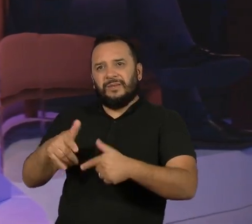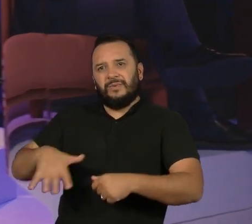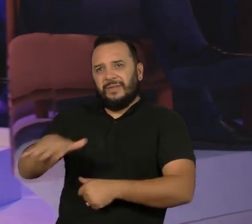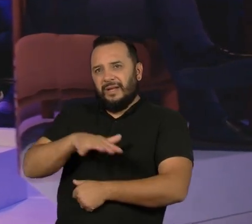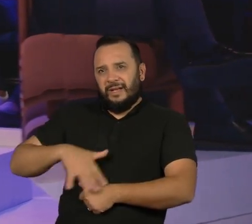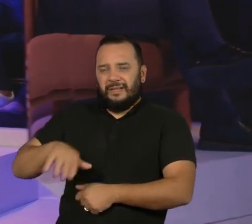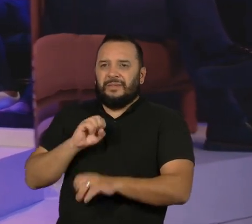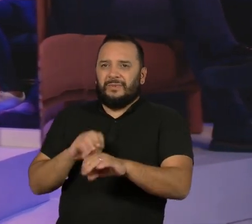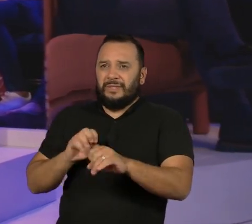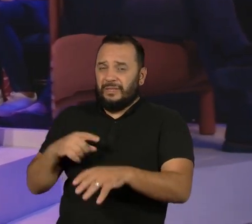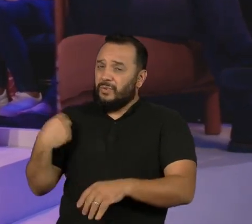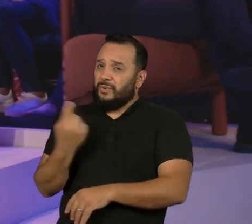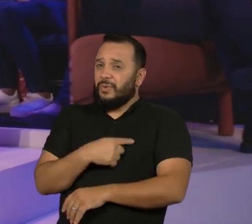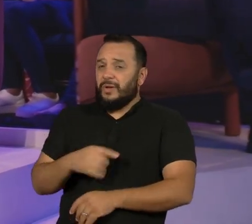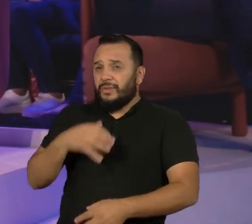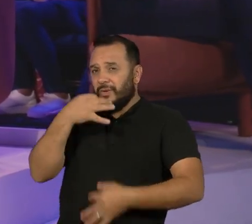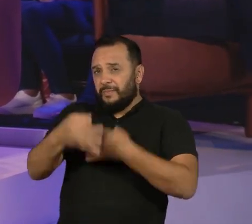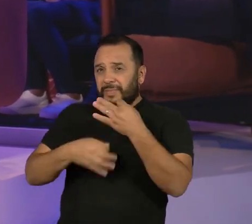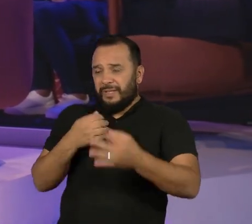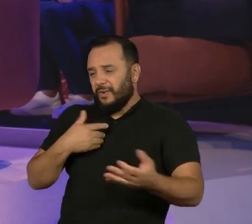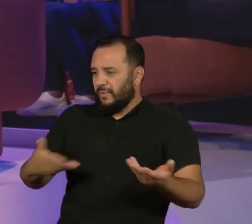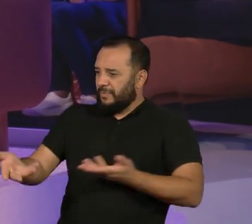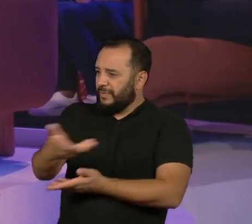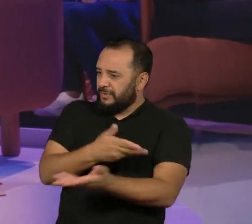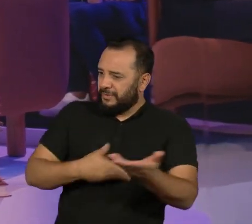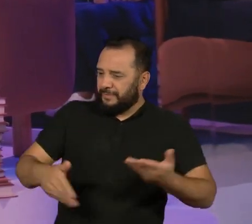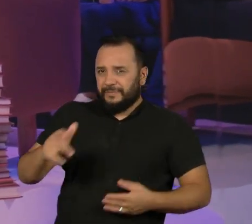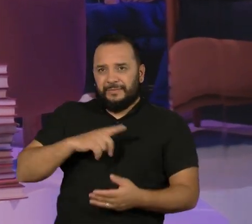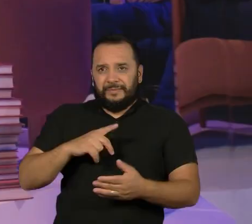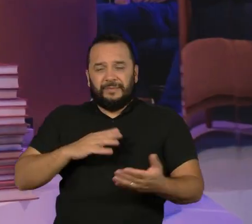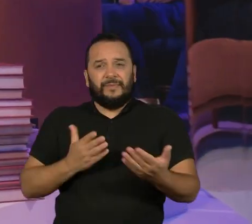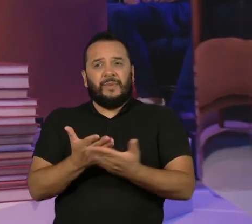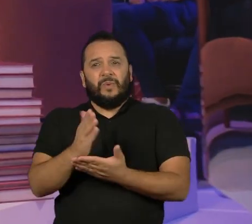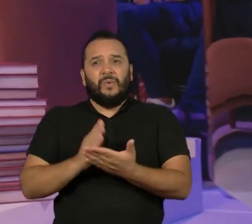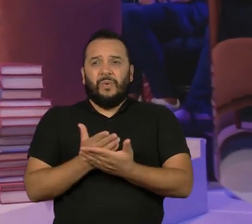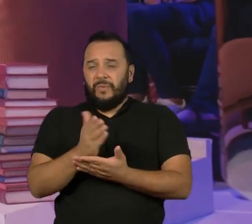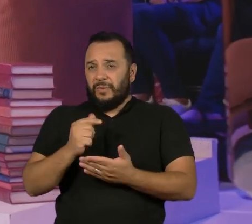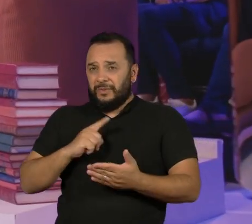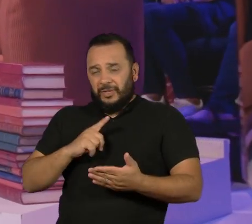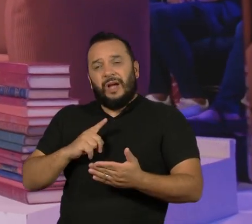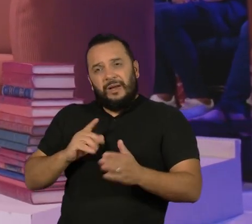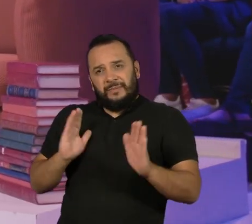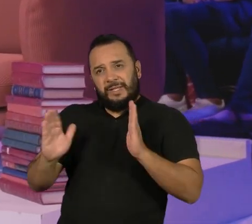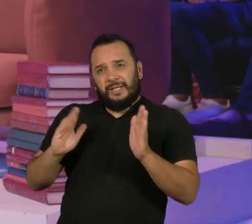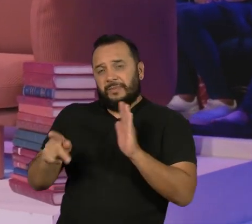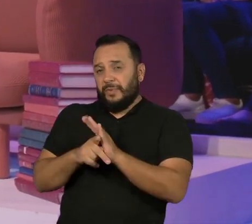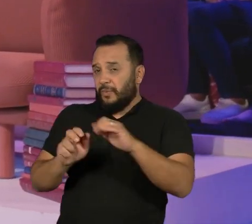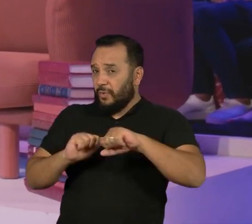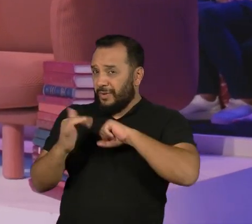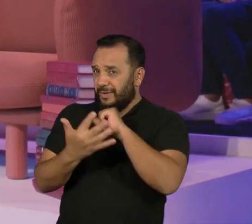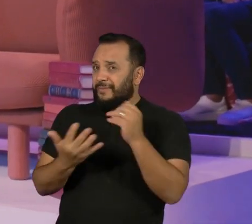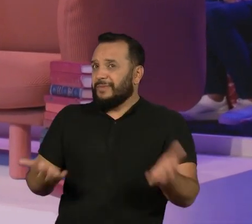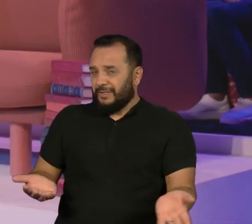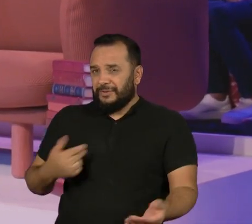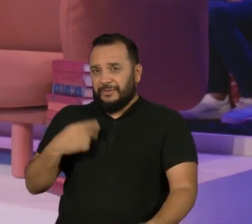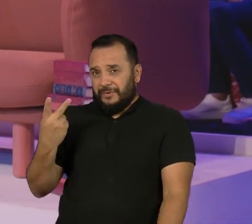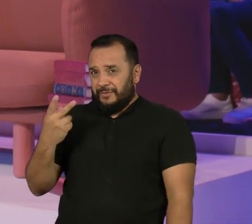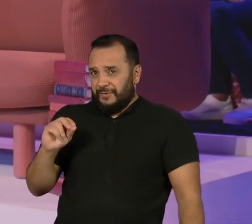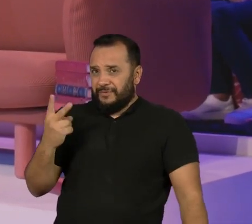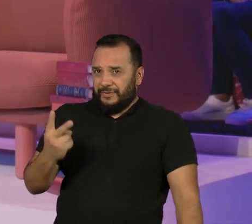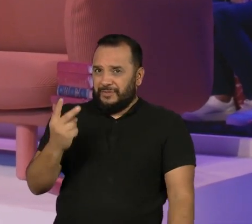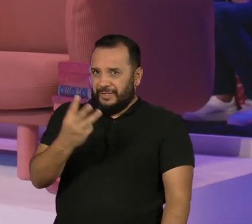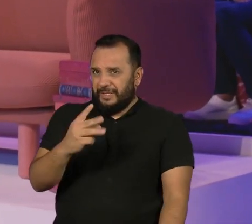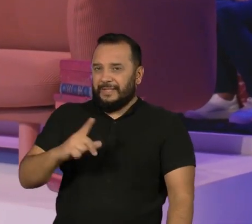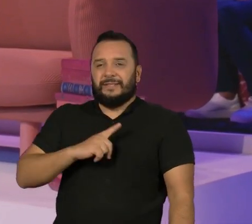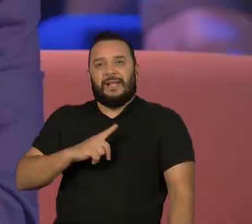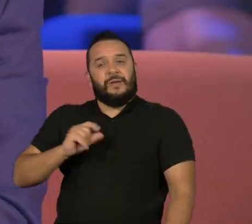todos nós compartilhando esse desconforto coletivo já na pandemia, e a gente em 2023 tem